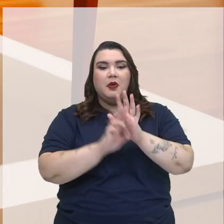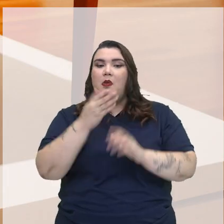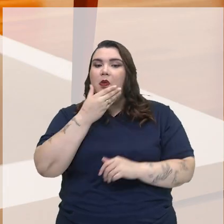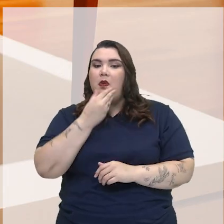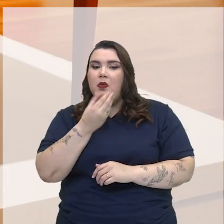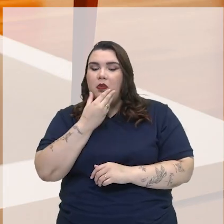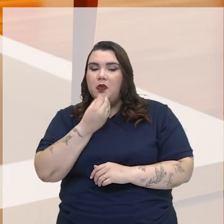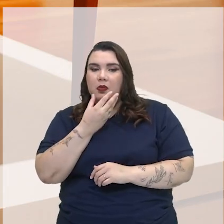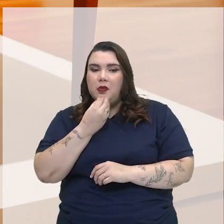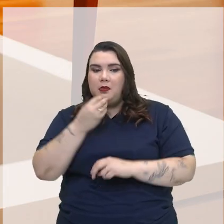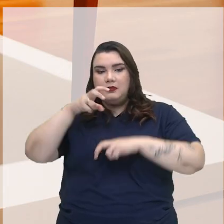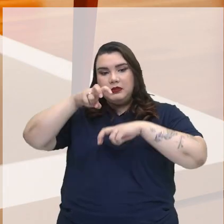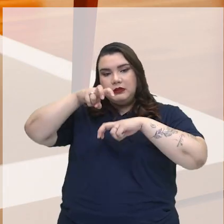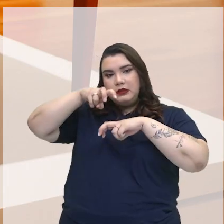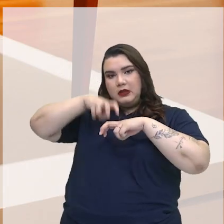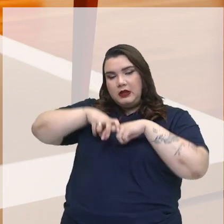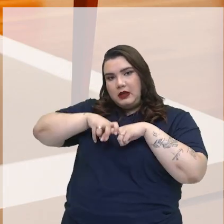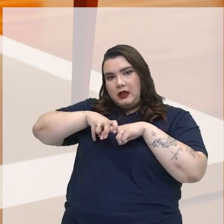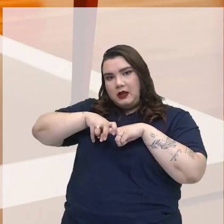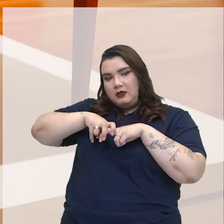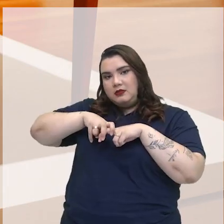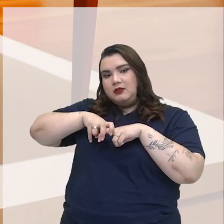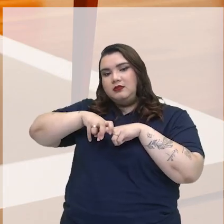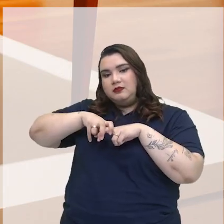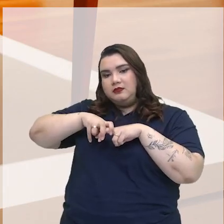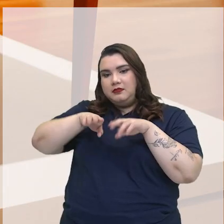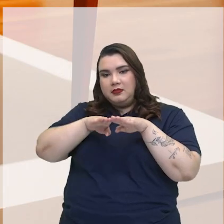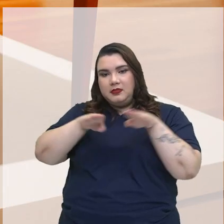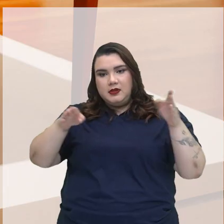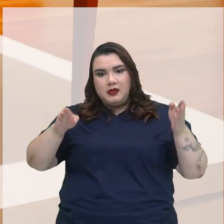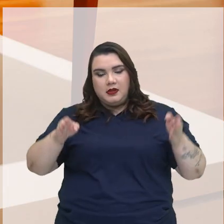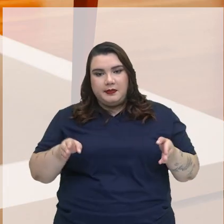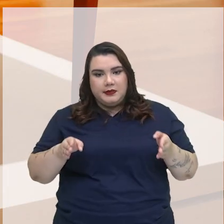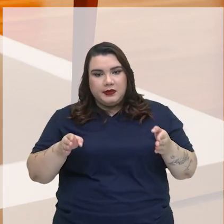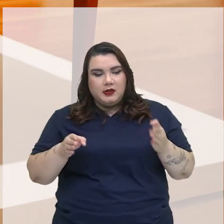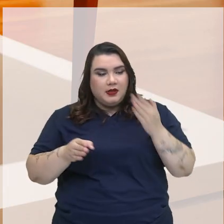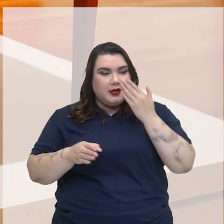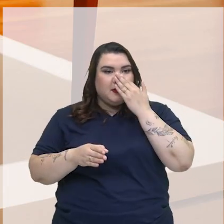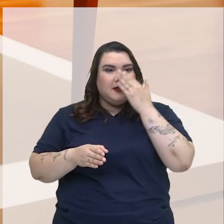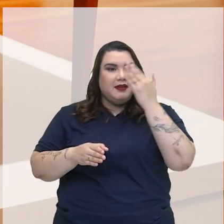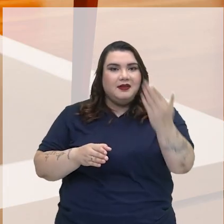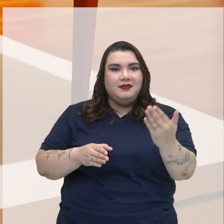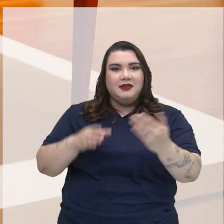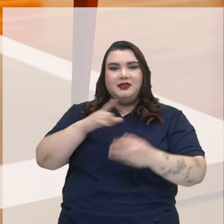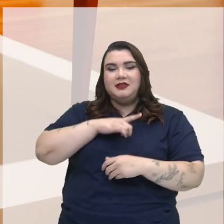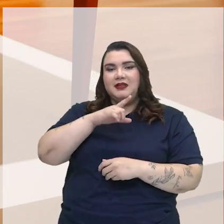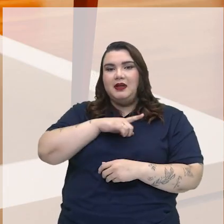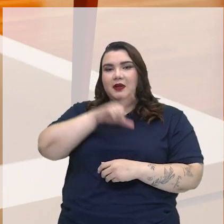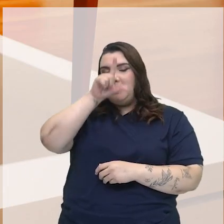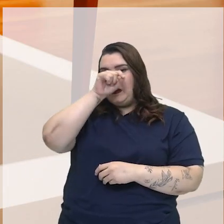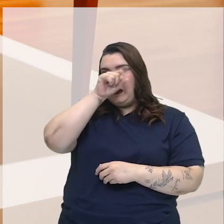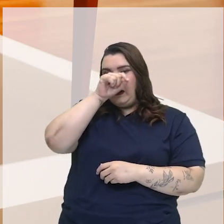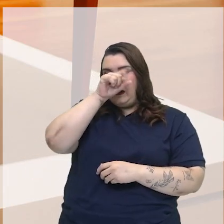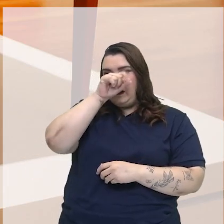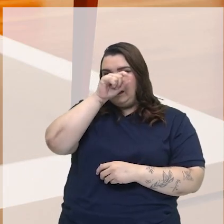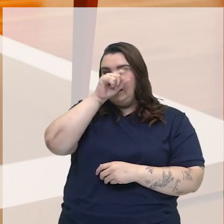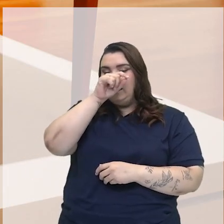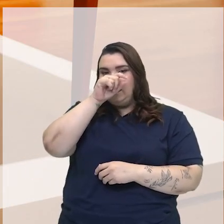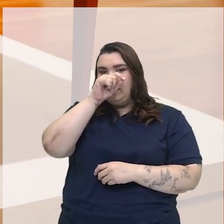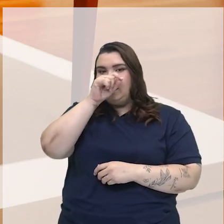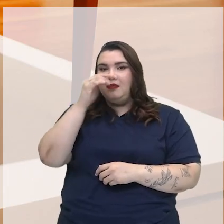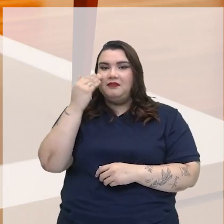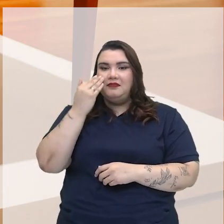de um homem, de um senhor, né? Ele está sentado na mesa, tem uma galinha em cima da mesa, e ela é uma